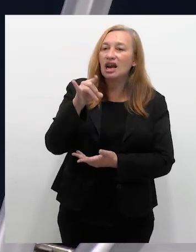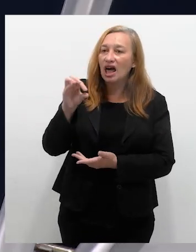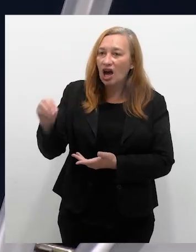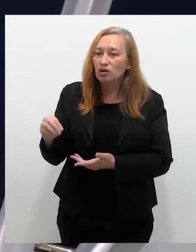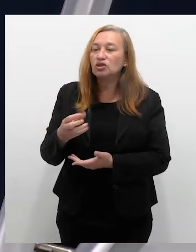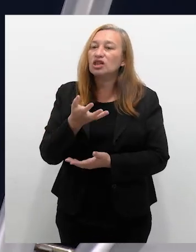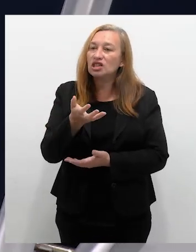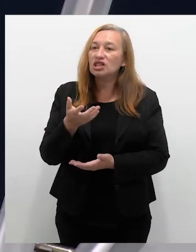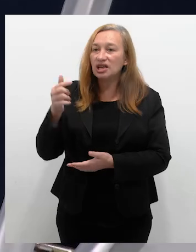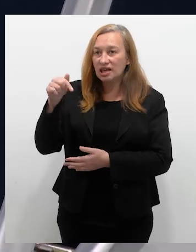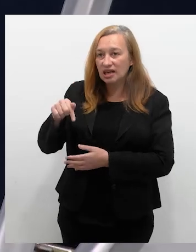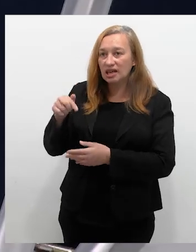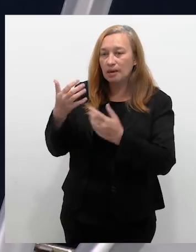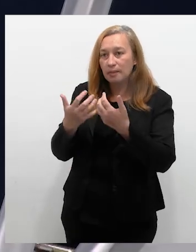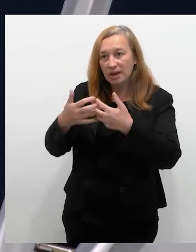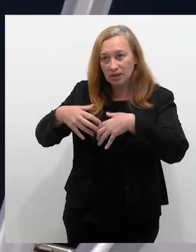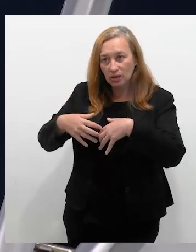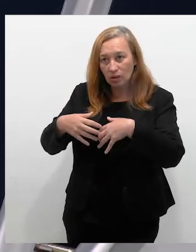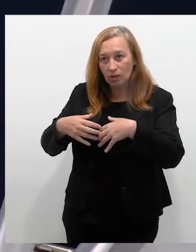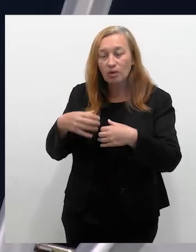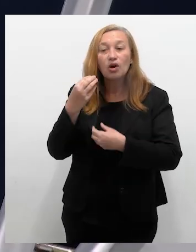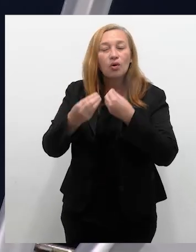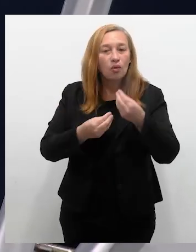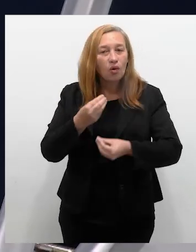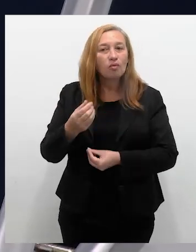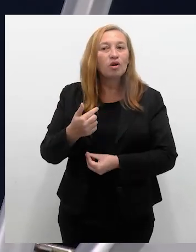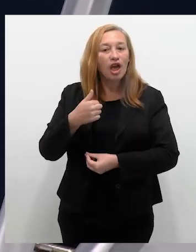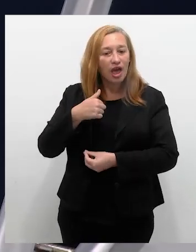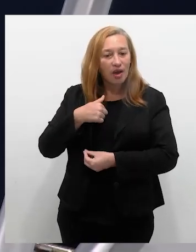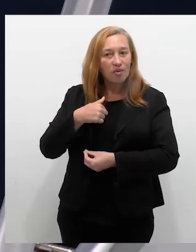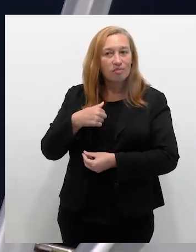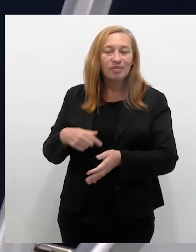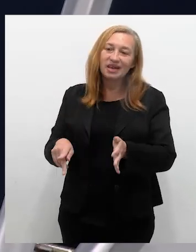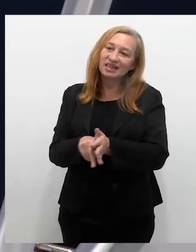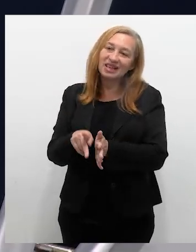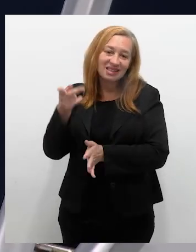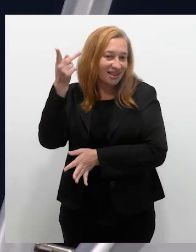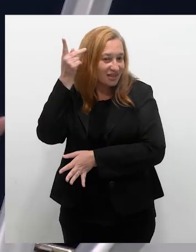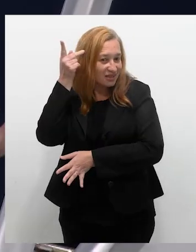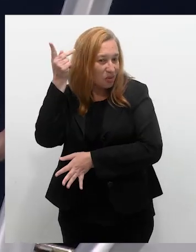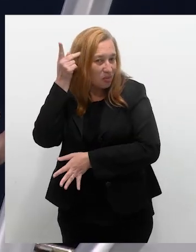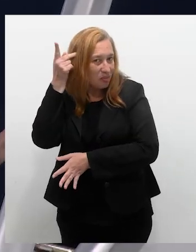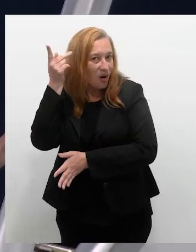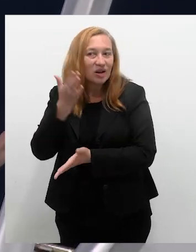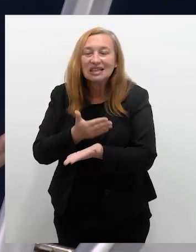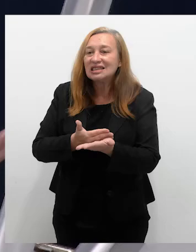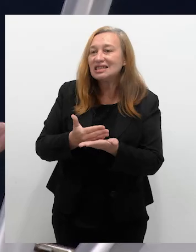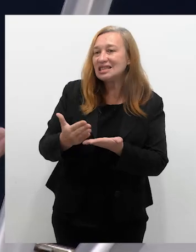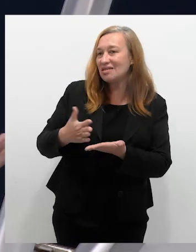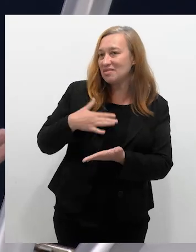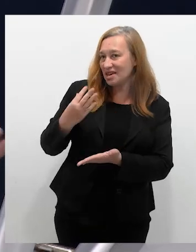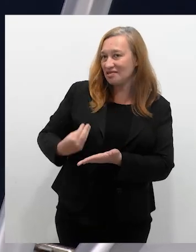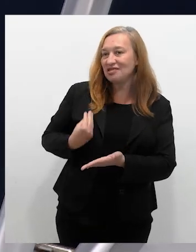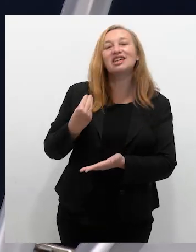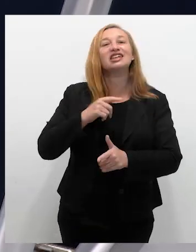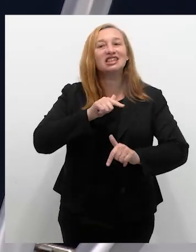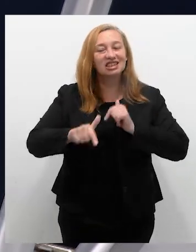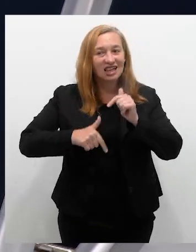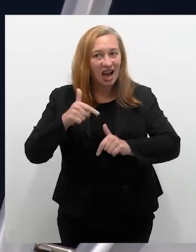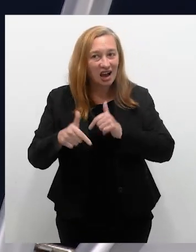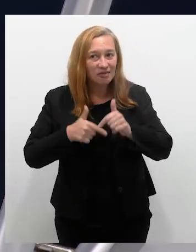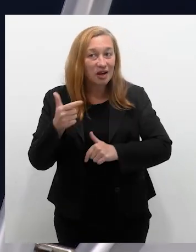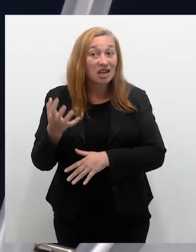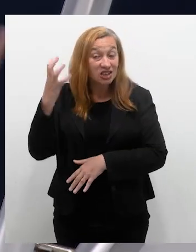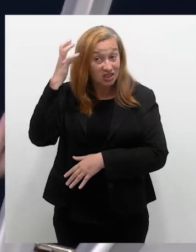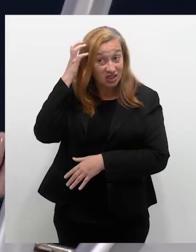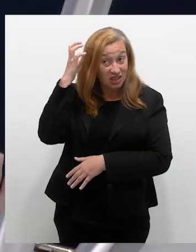e eles queriam rodar aqui em Petrópolis. E como eu sou de Taubaté, e como eu comecei a minha vida de trabalho,